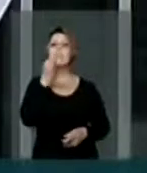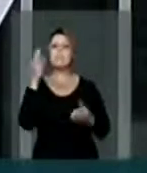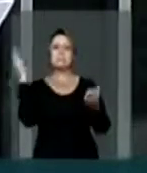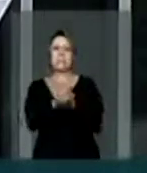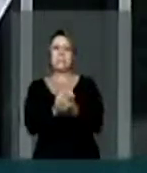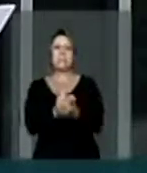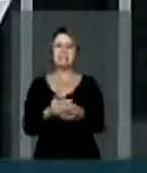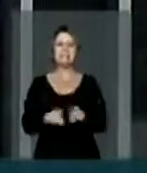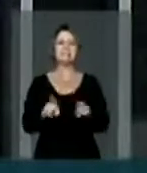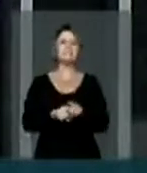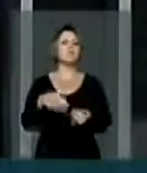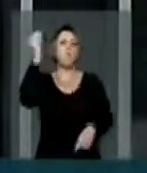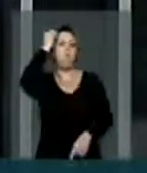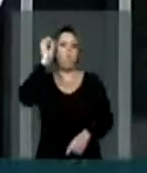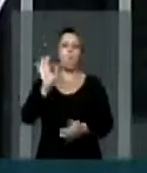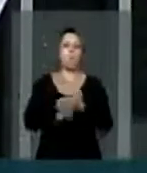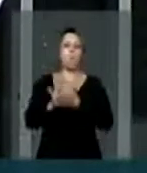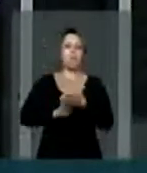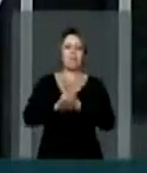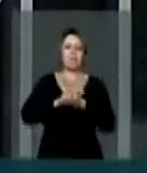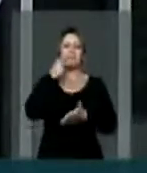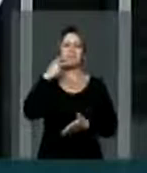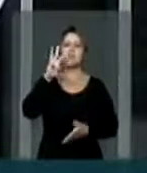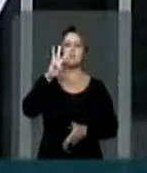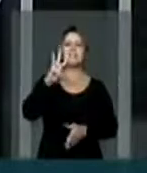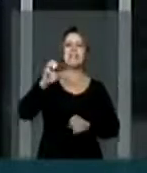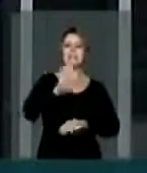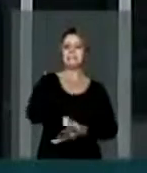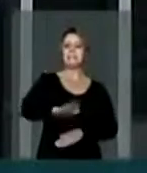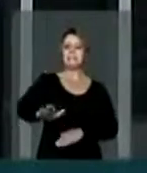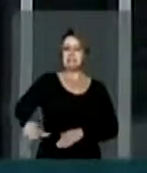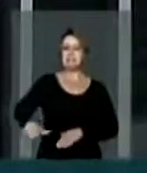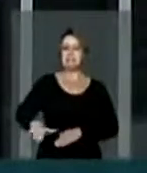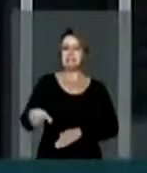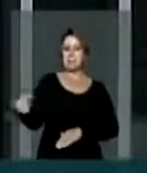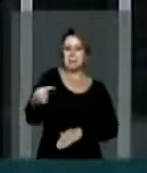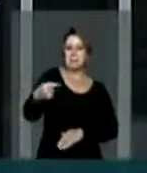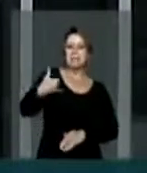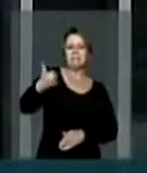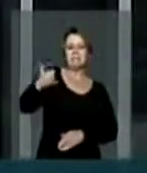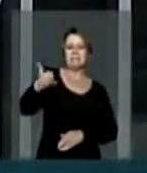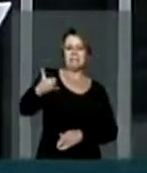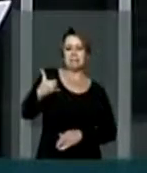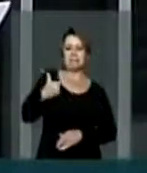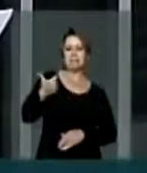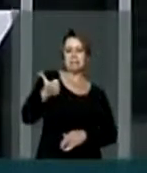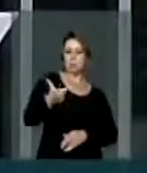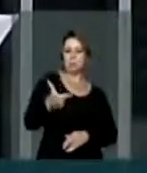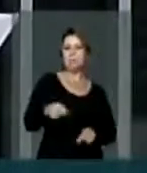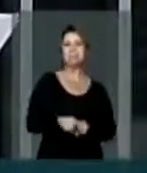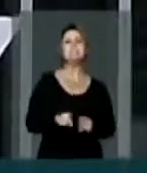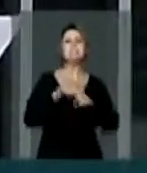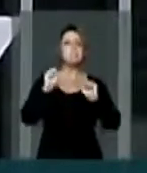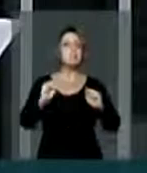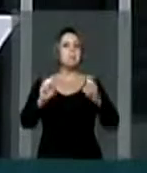primeira instância após fazer sexo com 3 meninos de 12 anos, continuará respondendo por estupro de vulnerável.